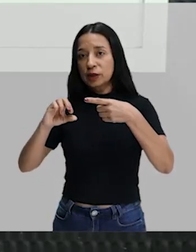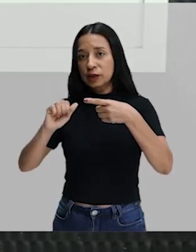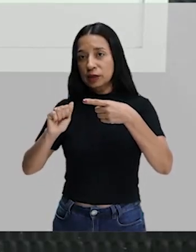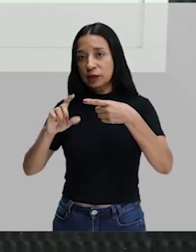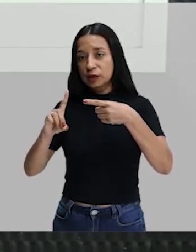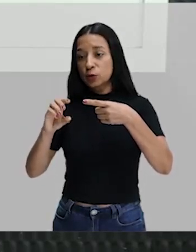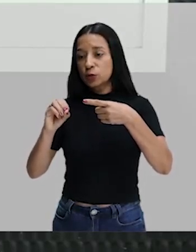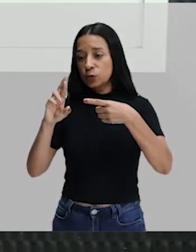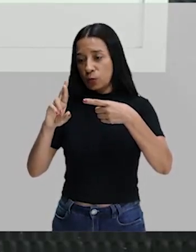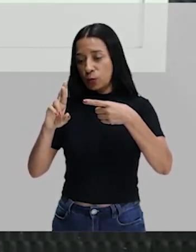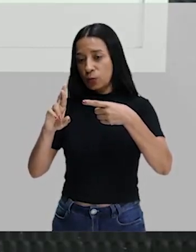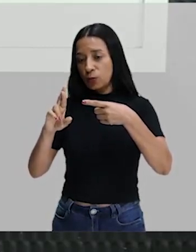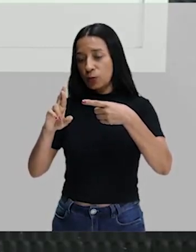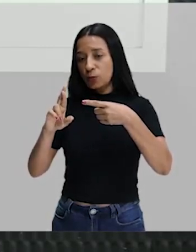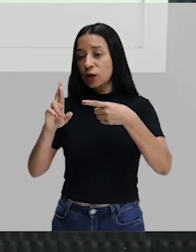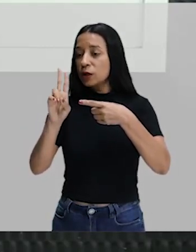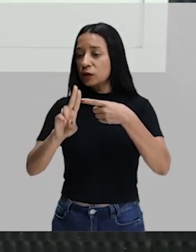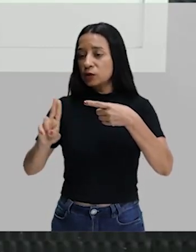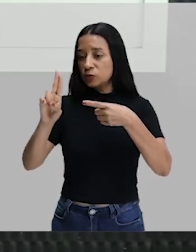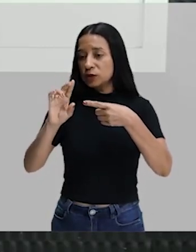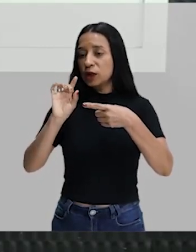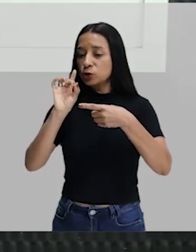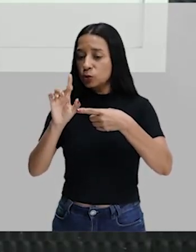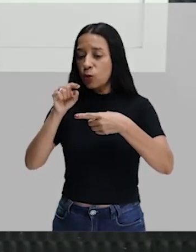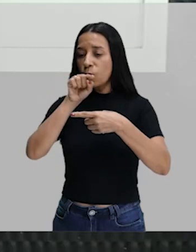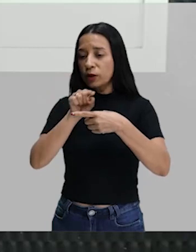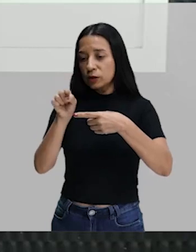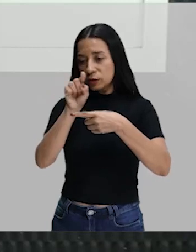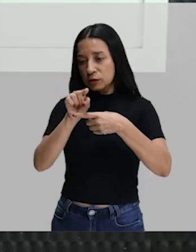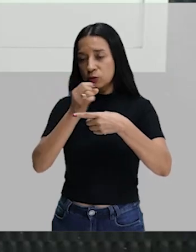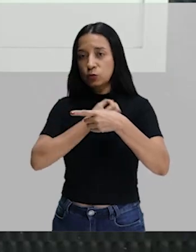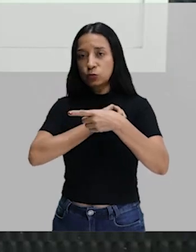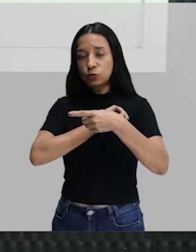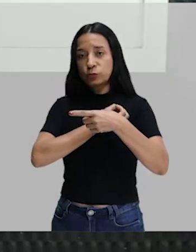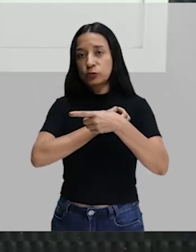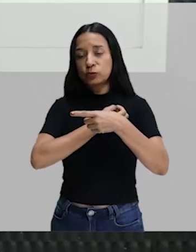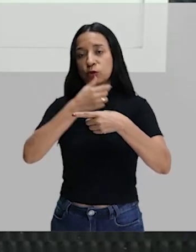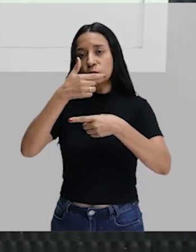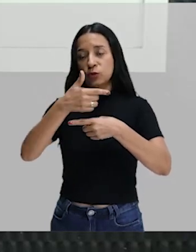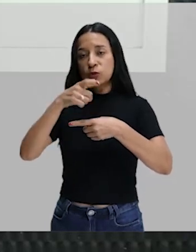numeradores. Aí eu vou ter 2x mais 9